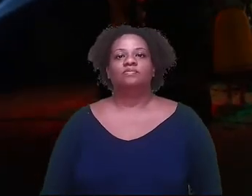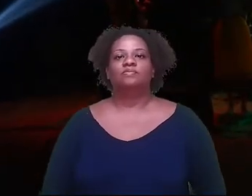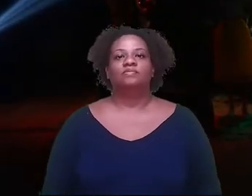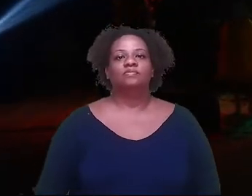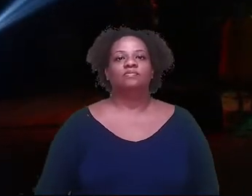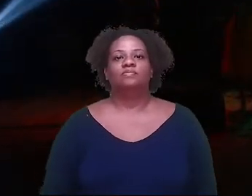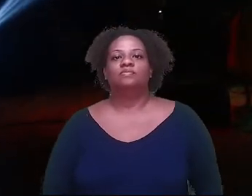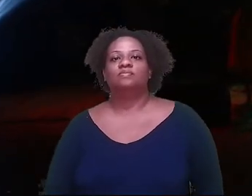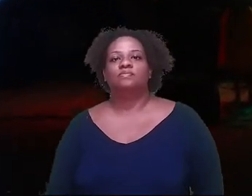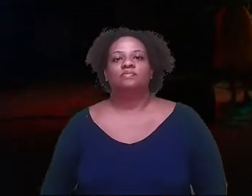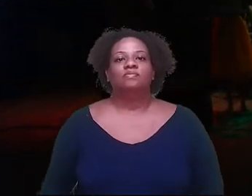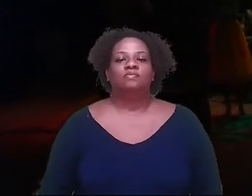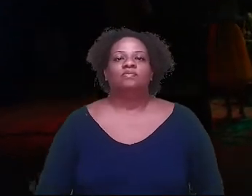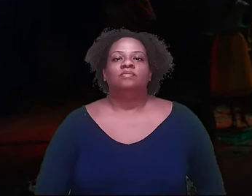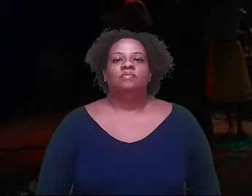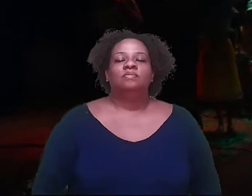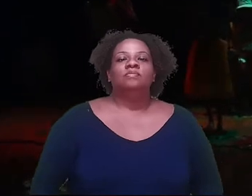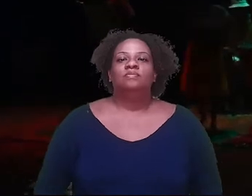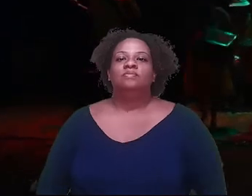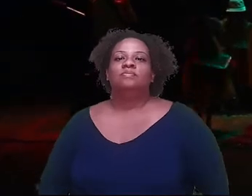cabeça de roda.